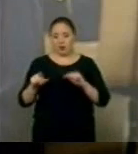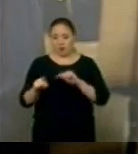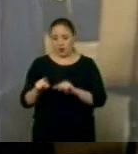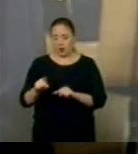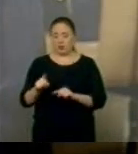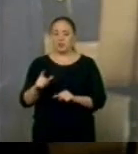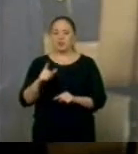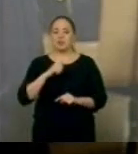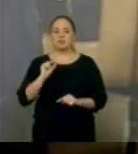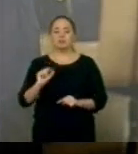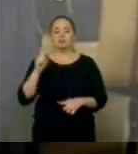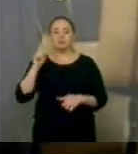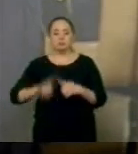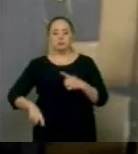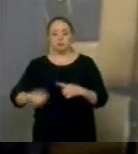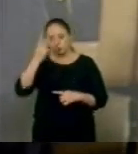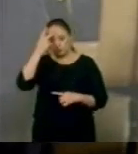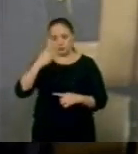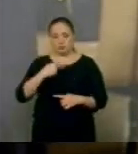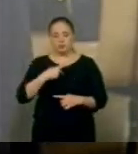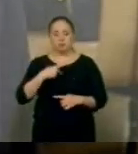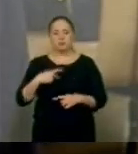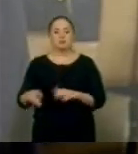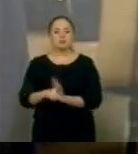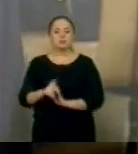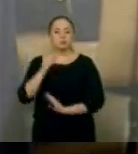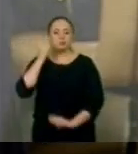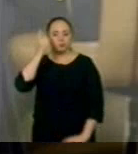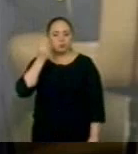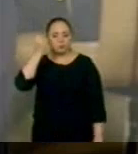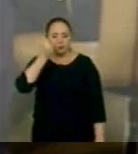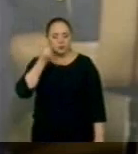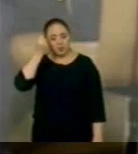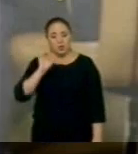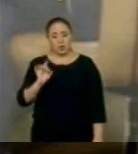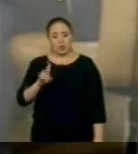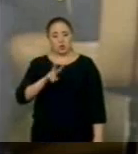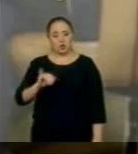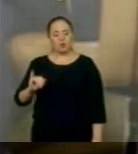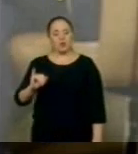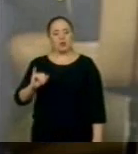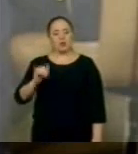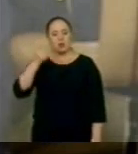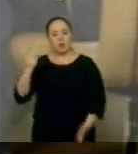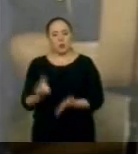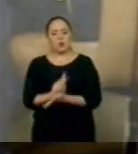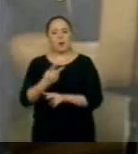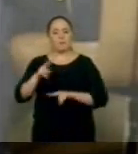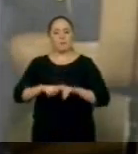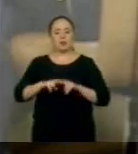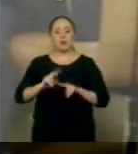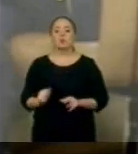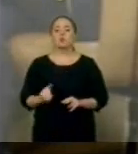gera a incoercibilidade pessoal dos congressistas, que só poderão sofrer prisão numa